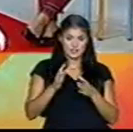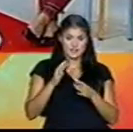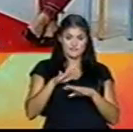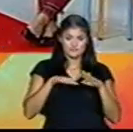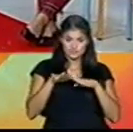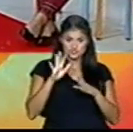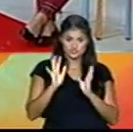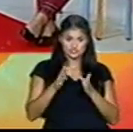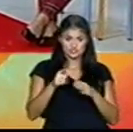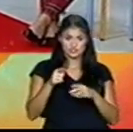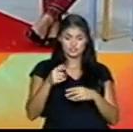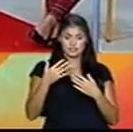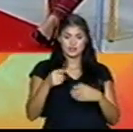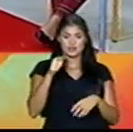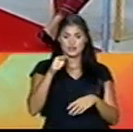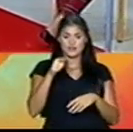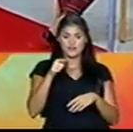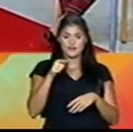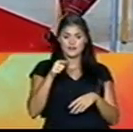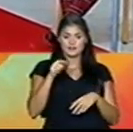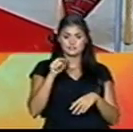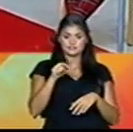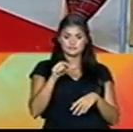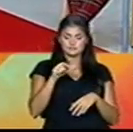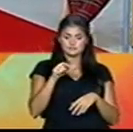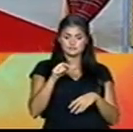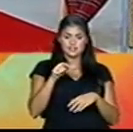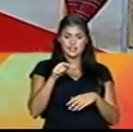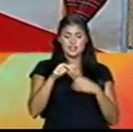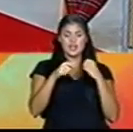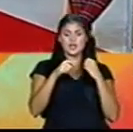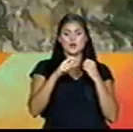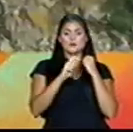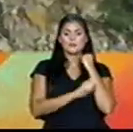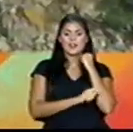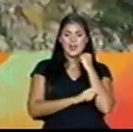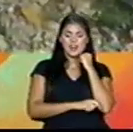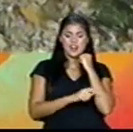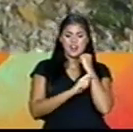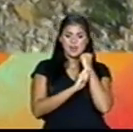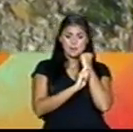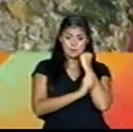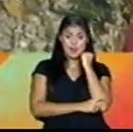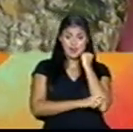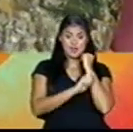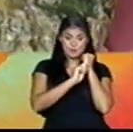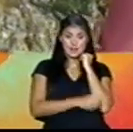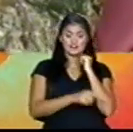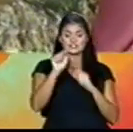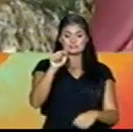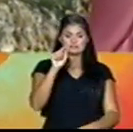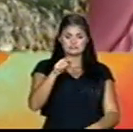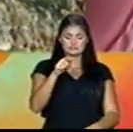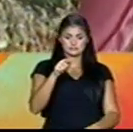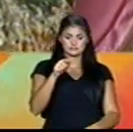as que acabámos de fazer são estas. Depois, as são estas. É? Elas levantam, a base é sempre a mesma. Pois estas